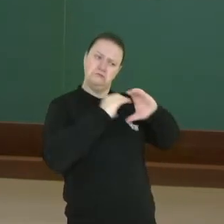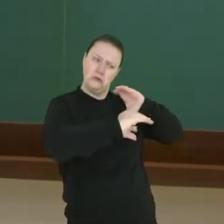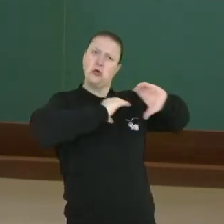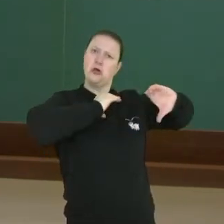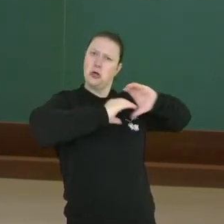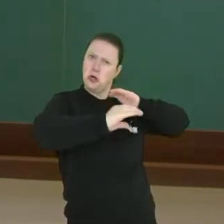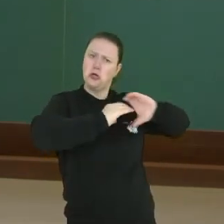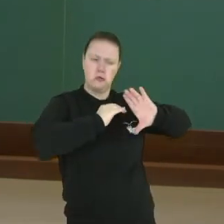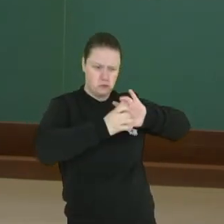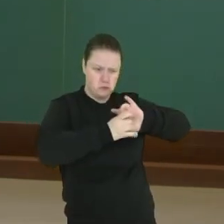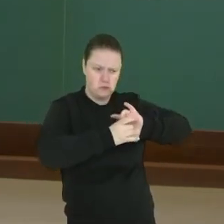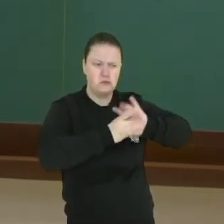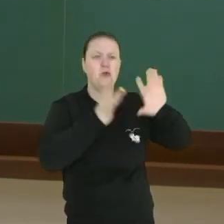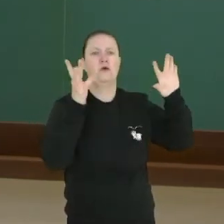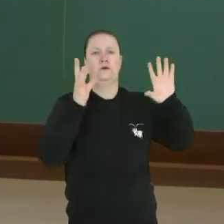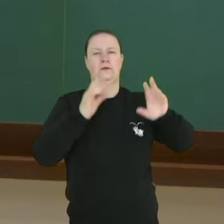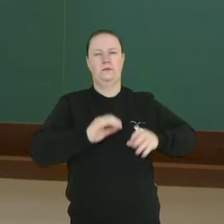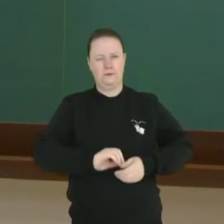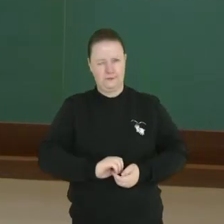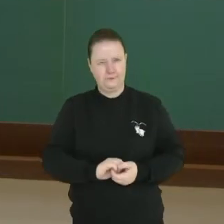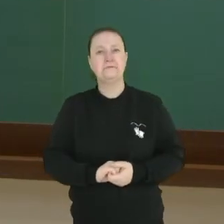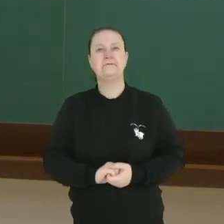objetivo principal. Vamos lá então?